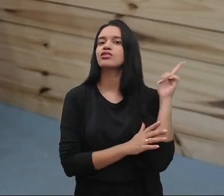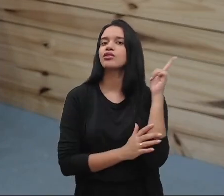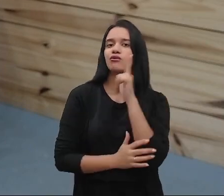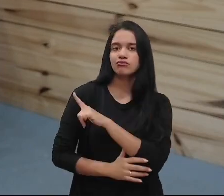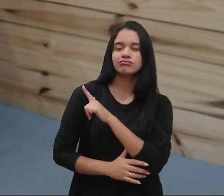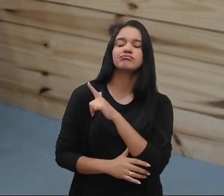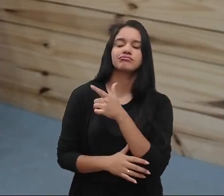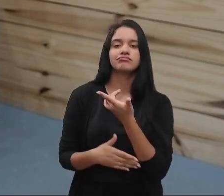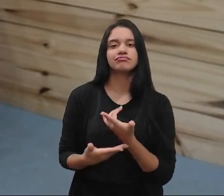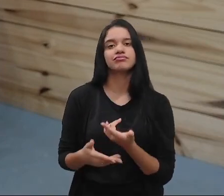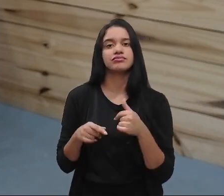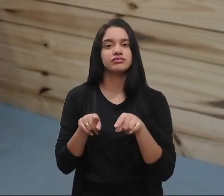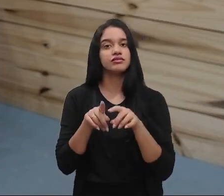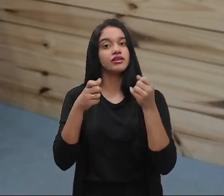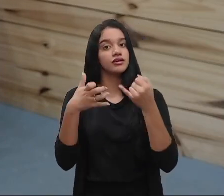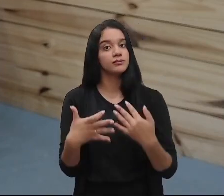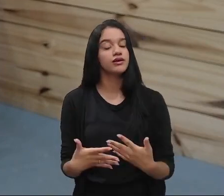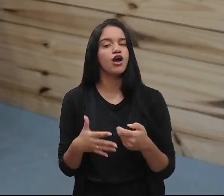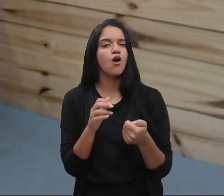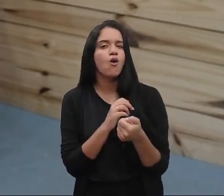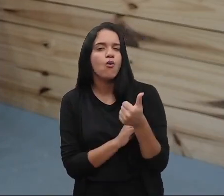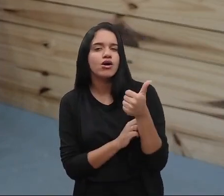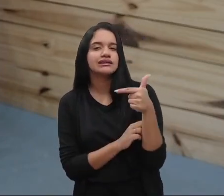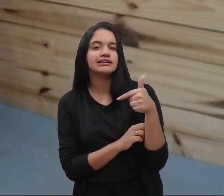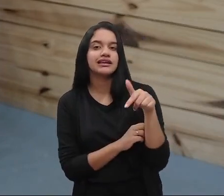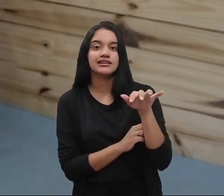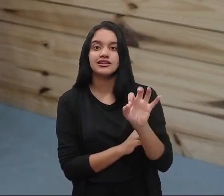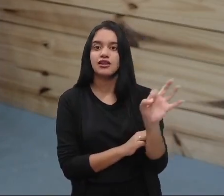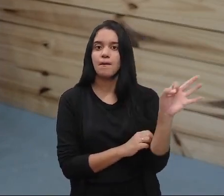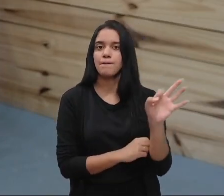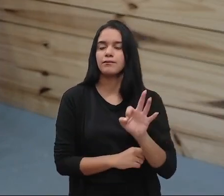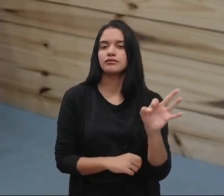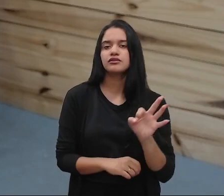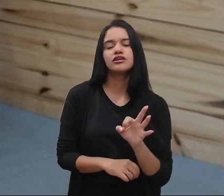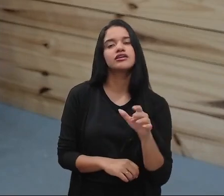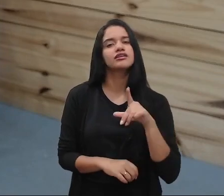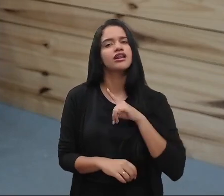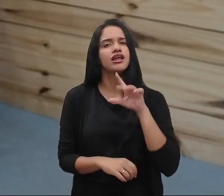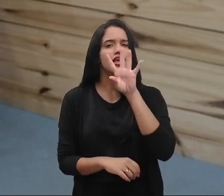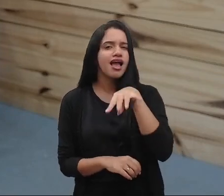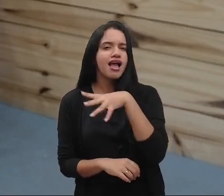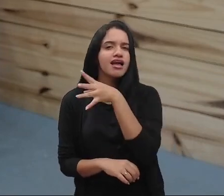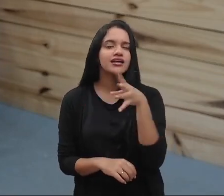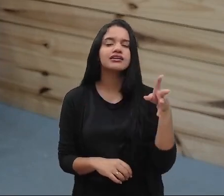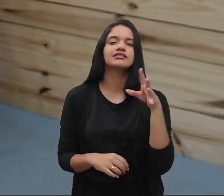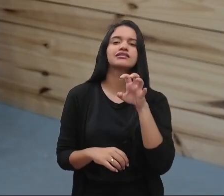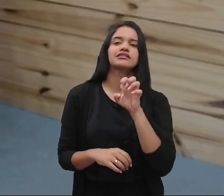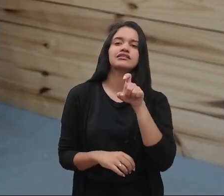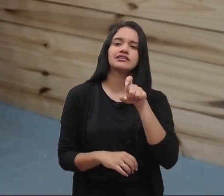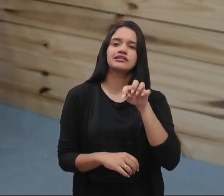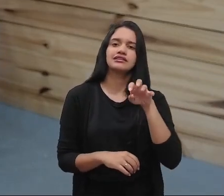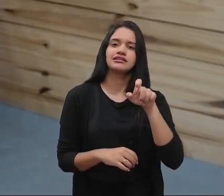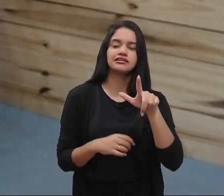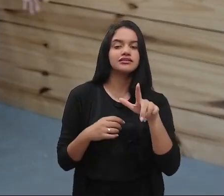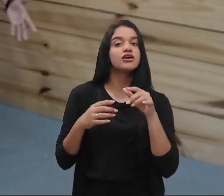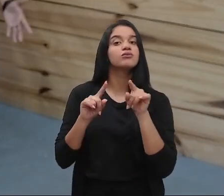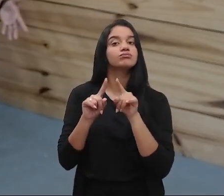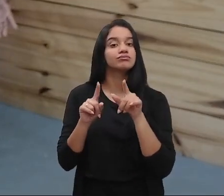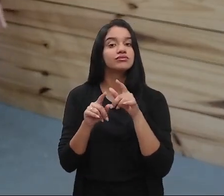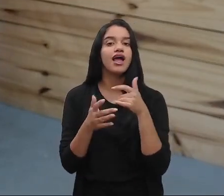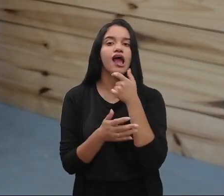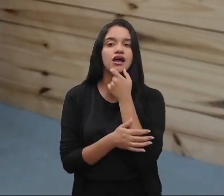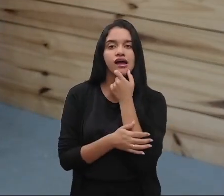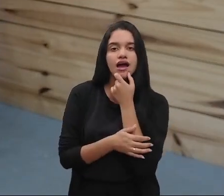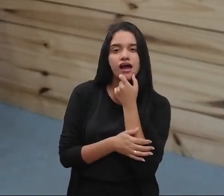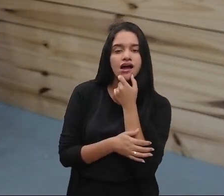que a gente estava falando anteriormente, né? Quase 70% quando a gente coloca lá, tem um Excel avançado, tem um processo e tal. E aí coloca para